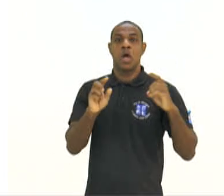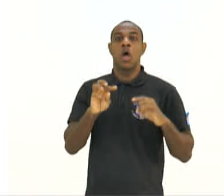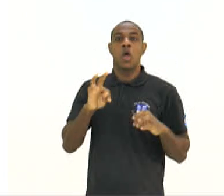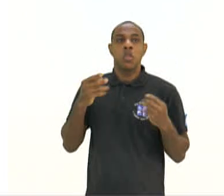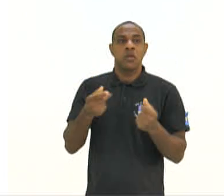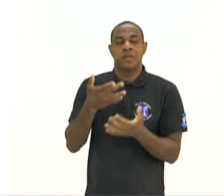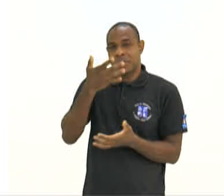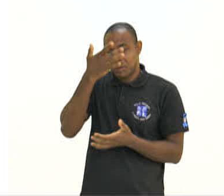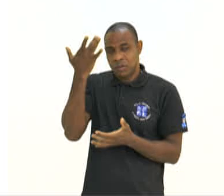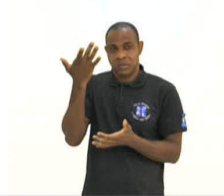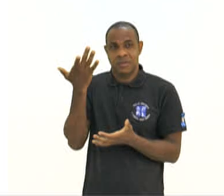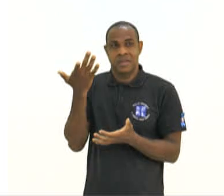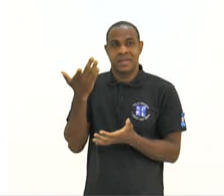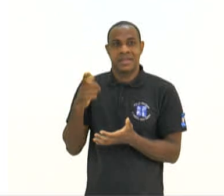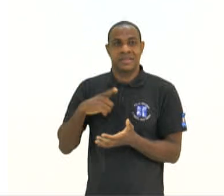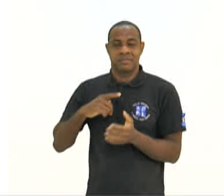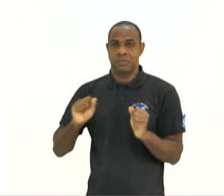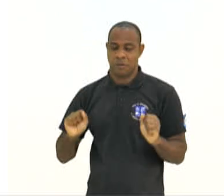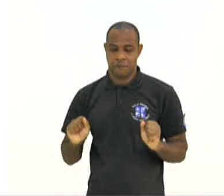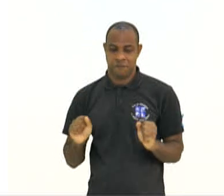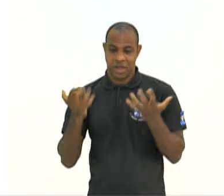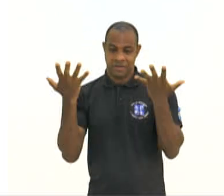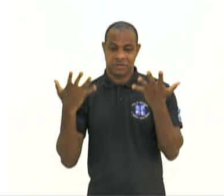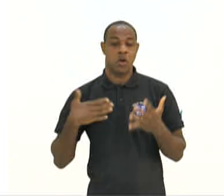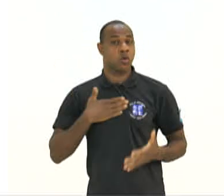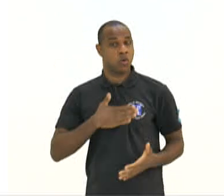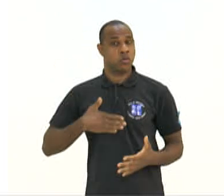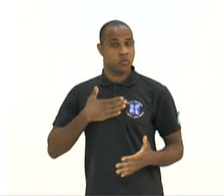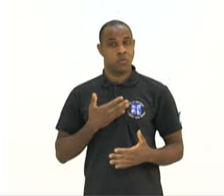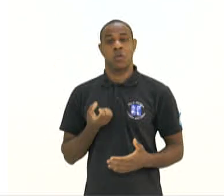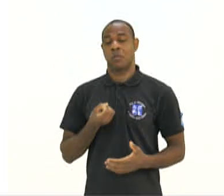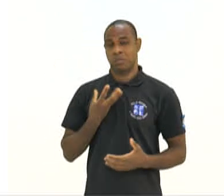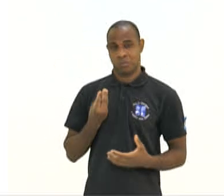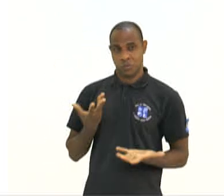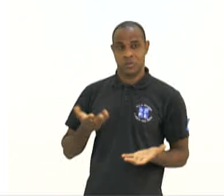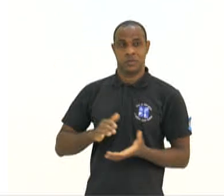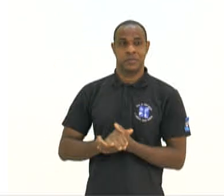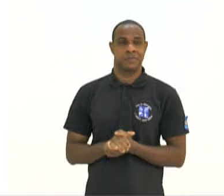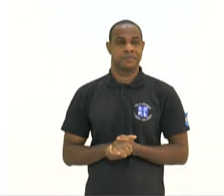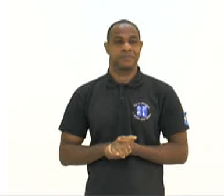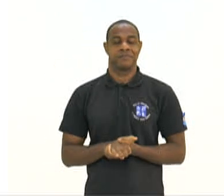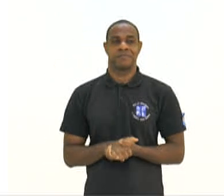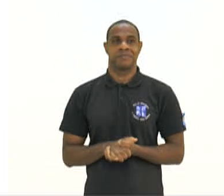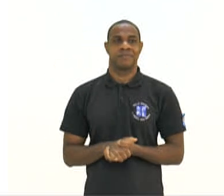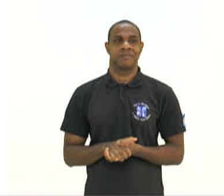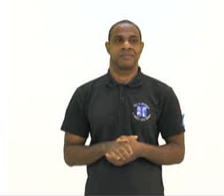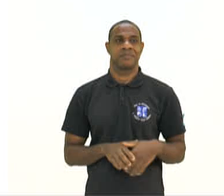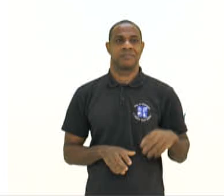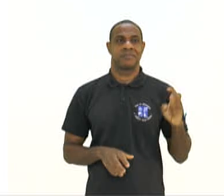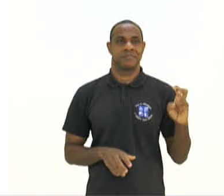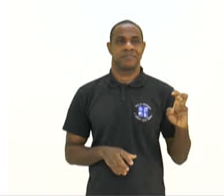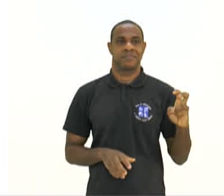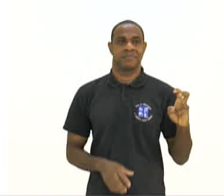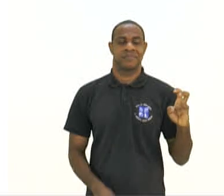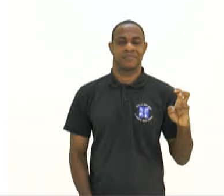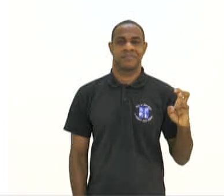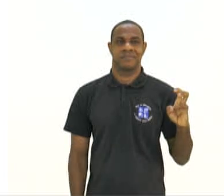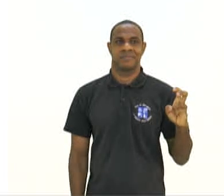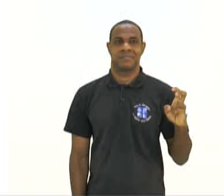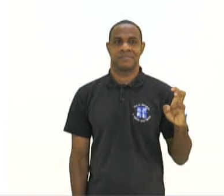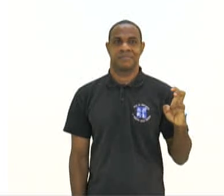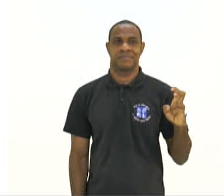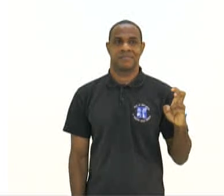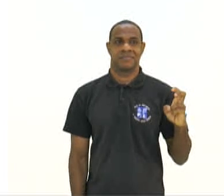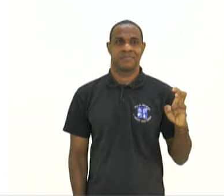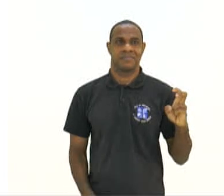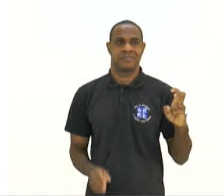foi para a festa apreciou muito. E lembrando aqui, pessoal, letter E, not number 5. Do you know anybody that wants